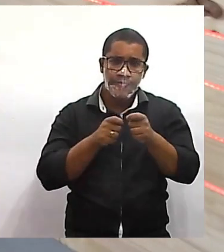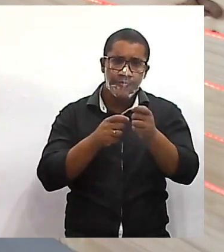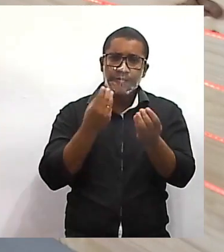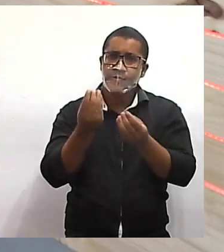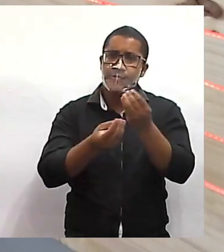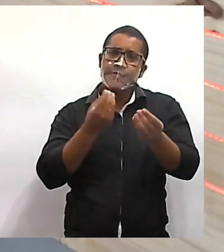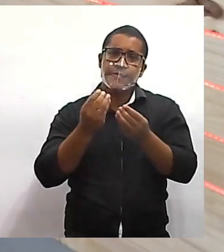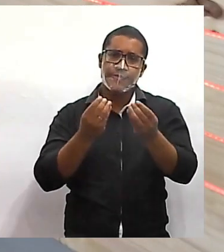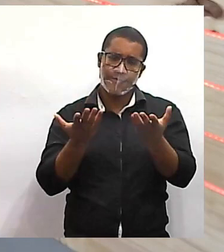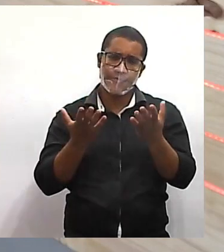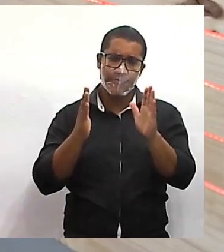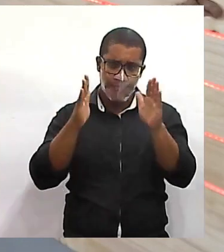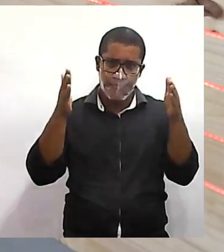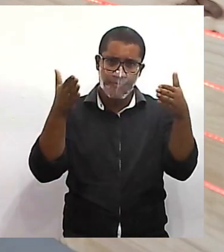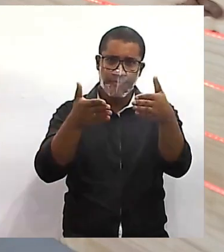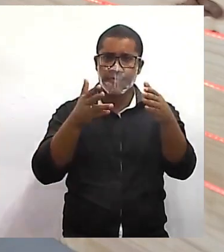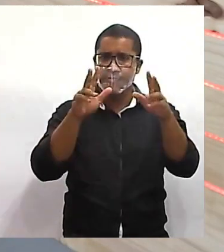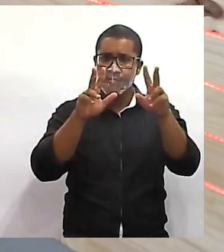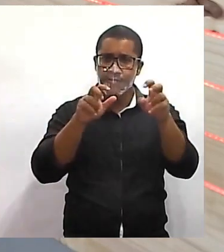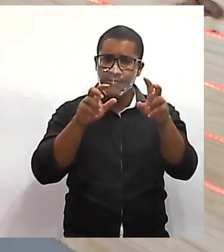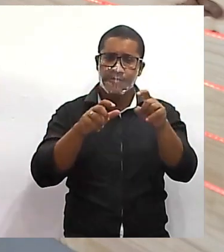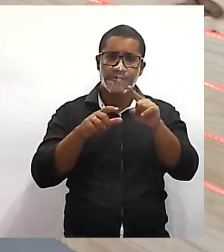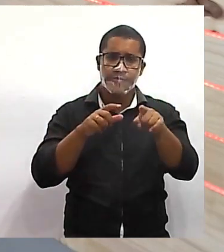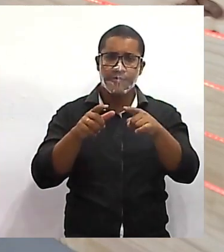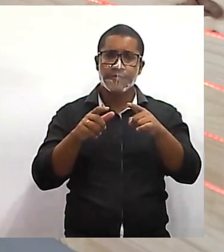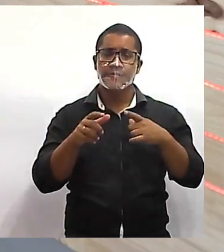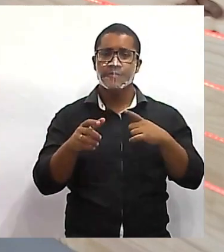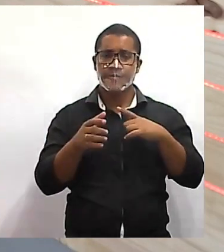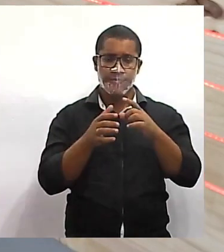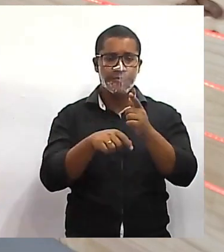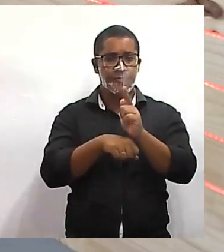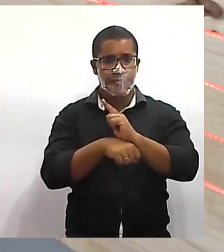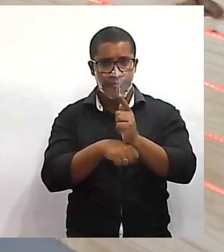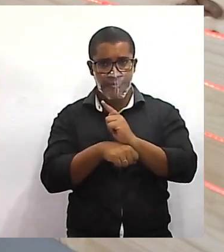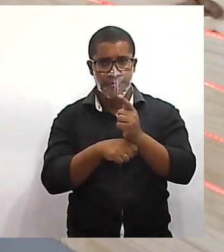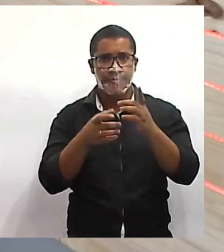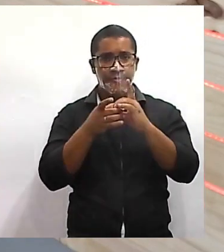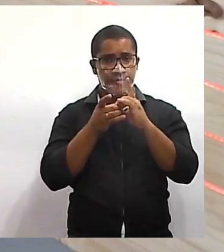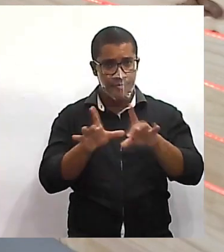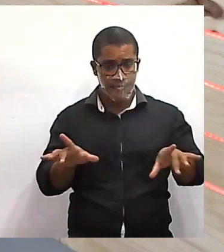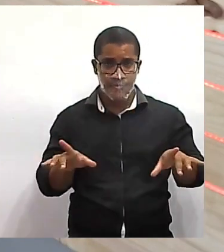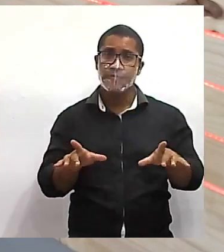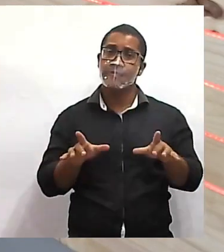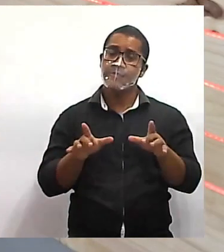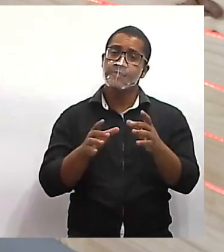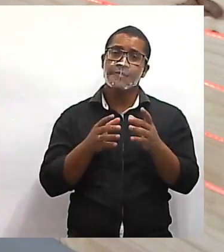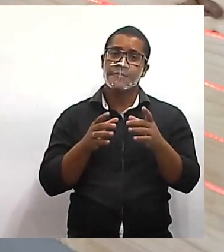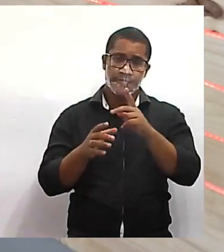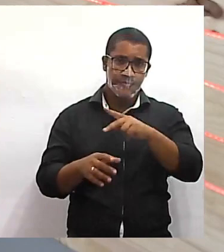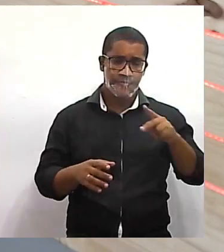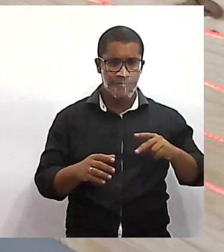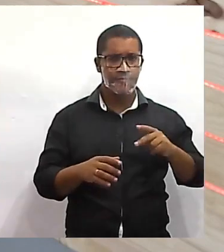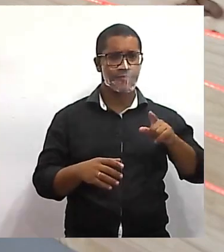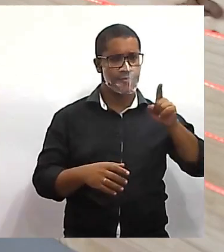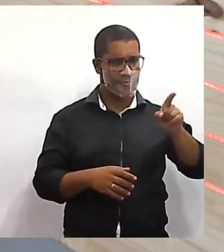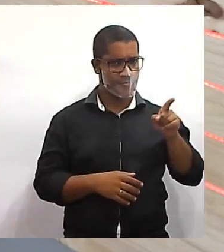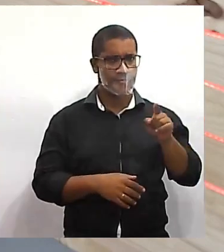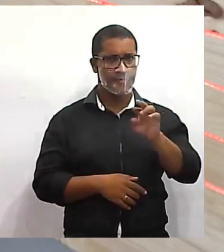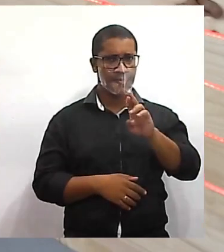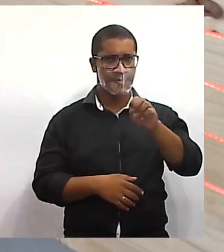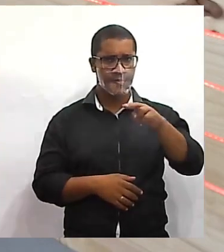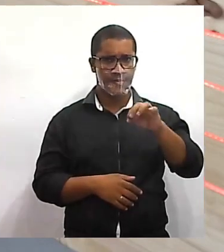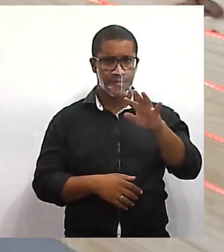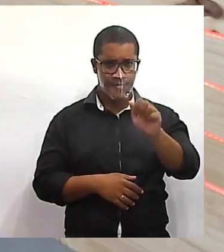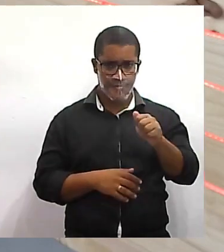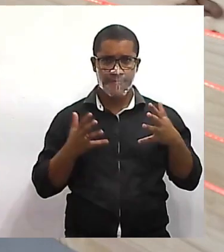perspectiva, né, de gestão democrática. E a professora Renata é expert nisso, porque foi ela